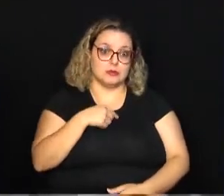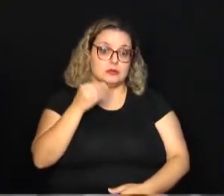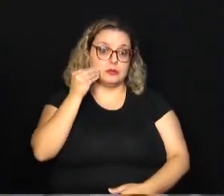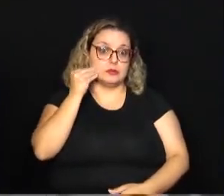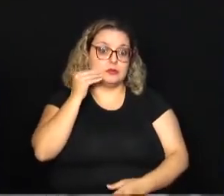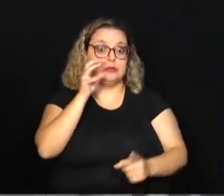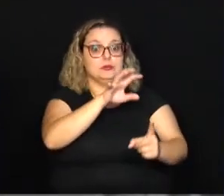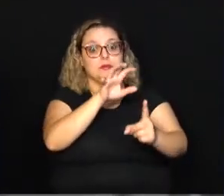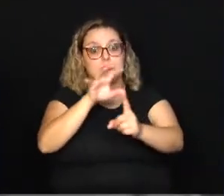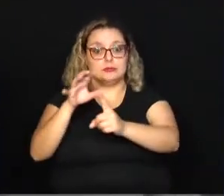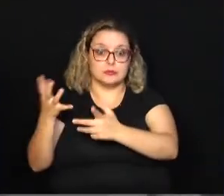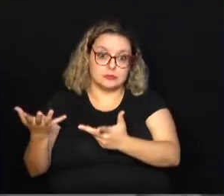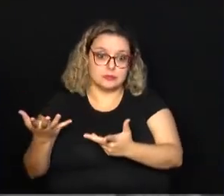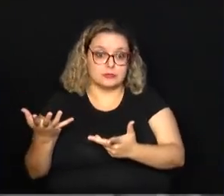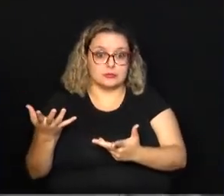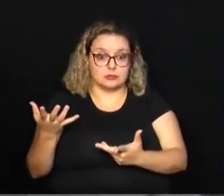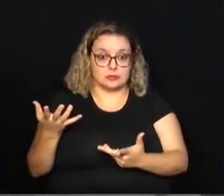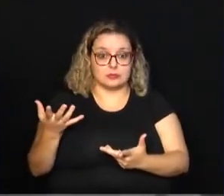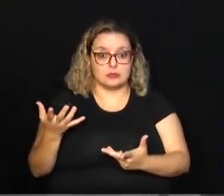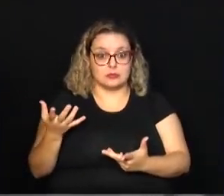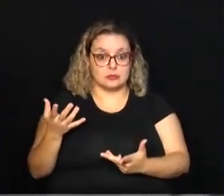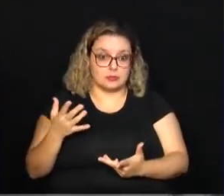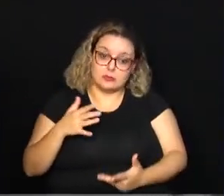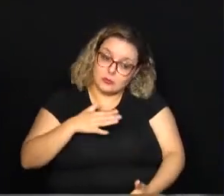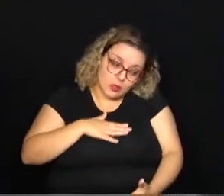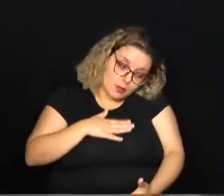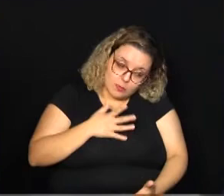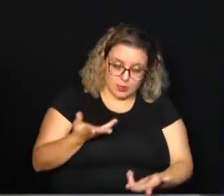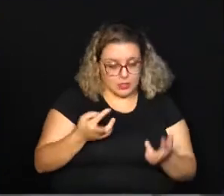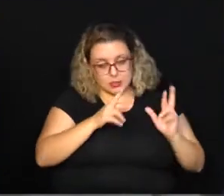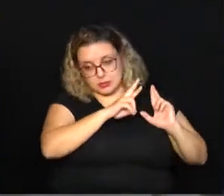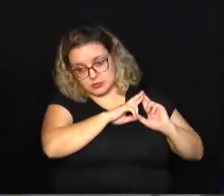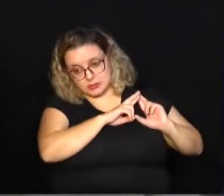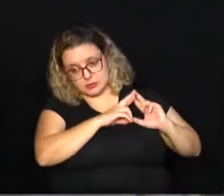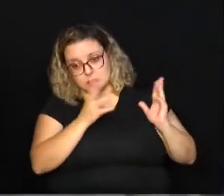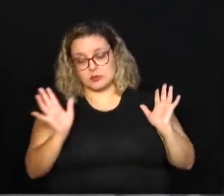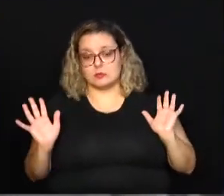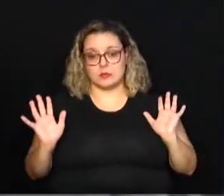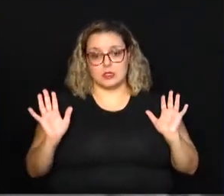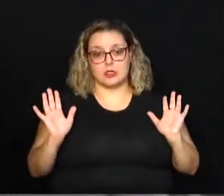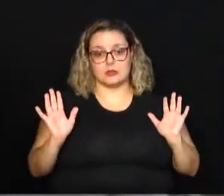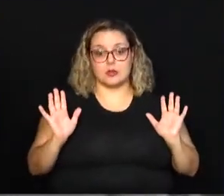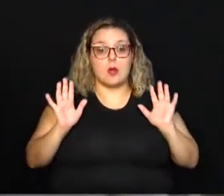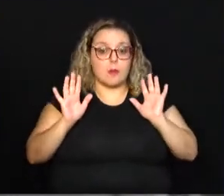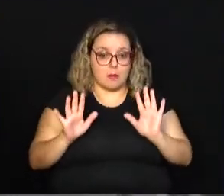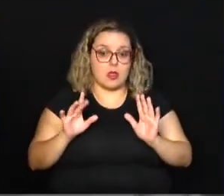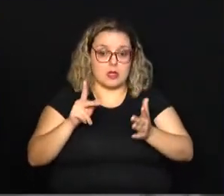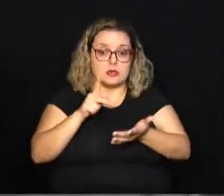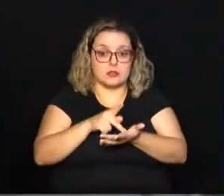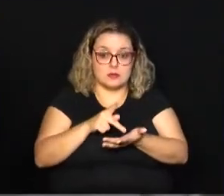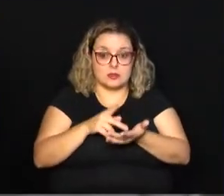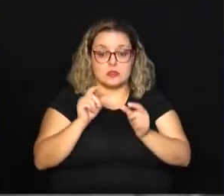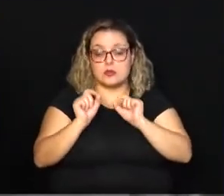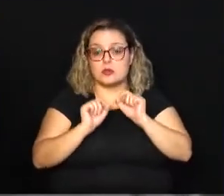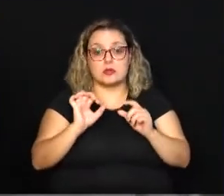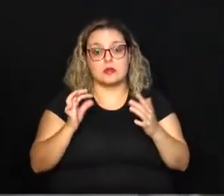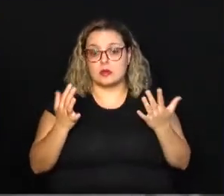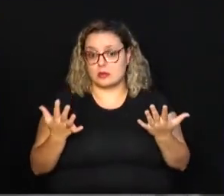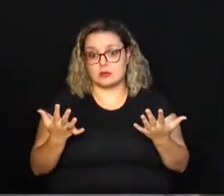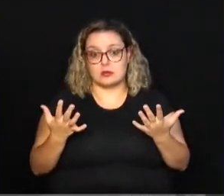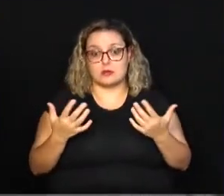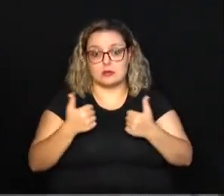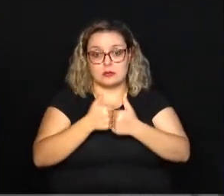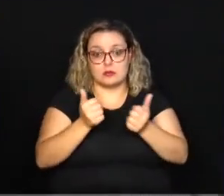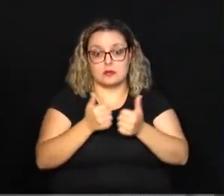está sob meu espectro de conduta, mas na verdade o que acontece? O transporte público tem que